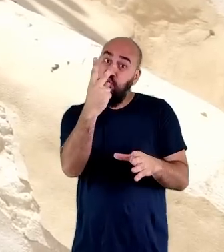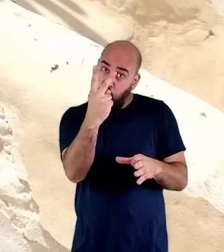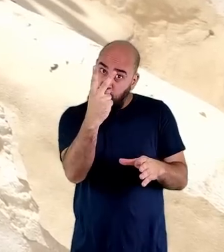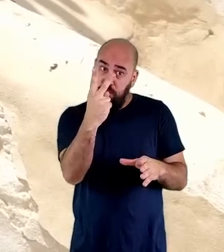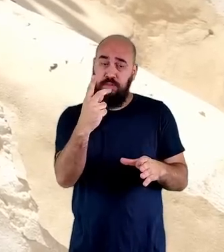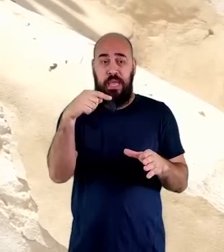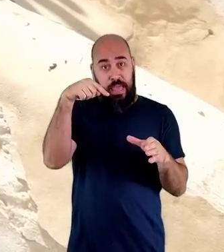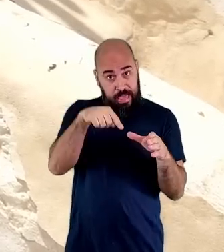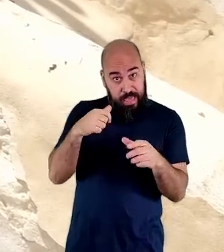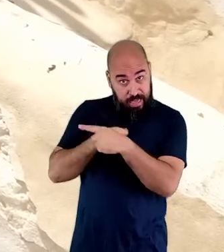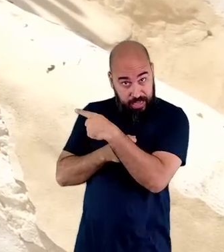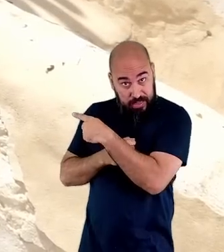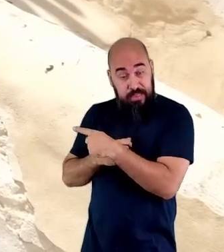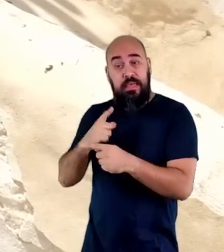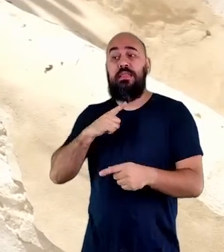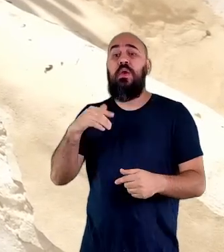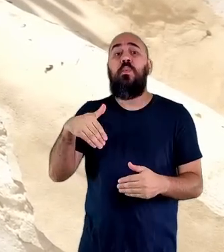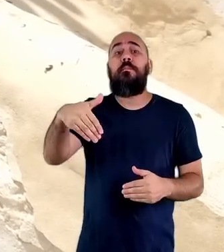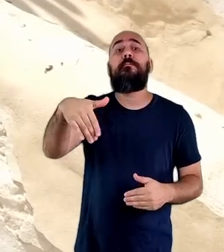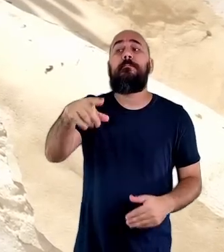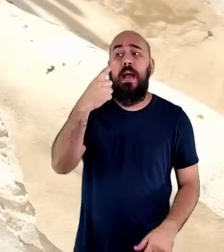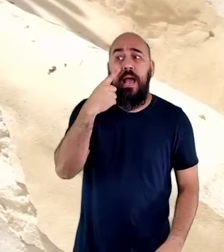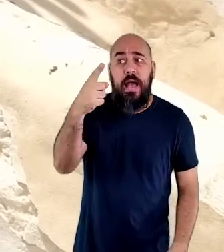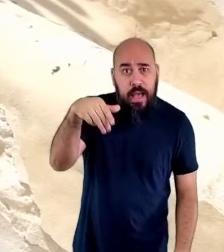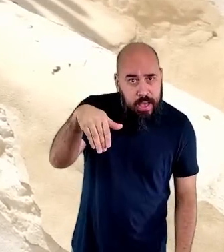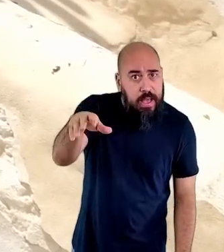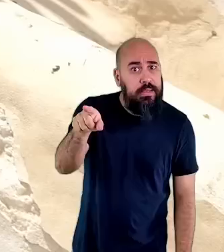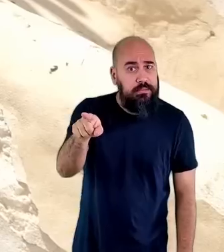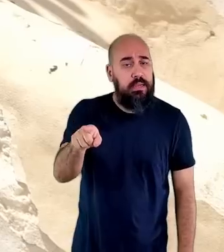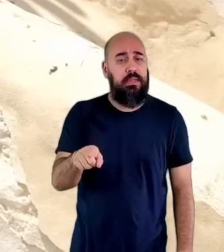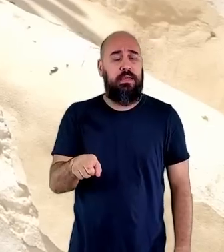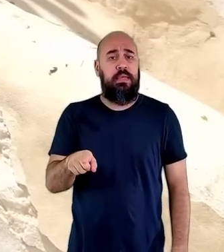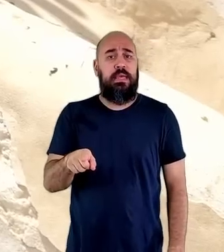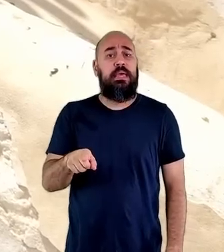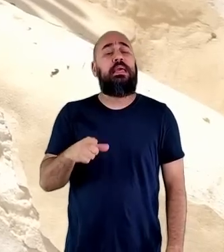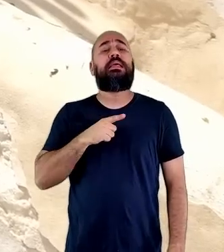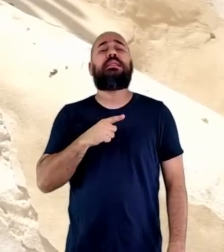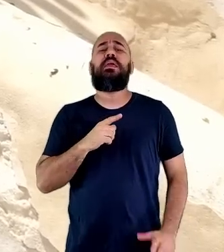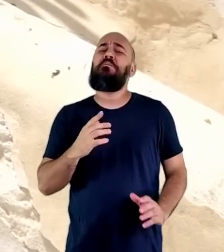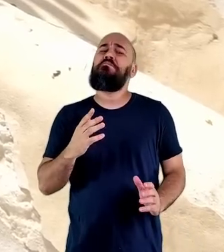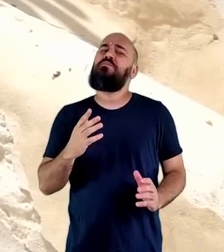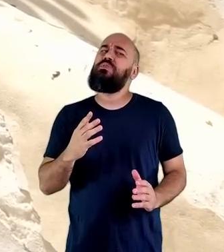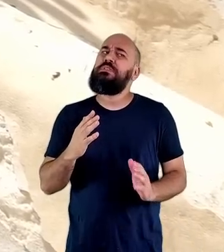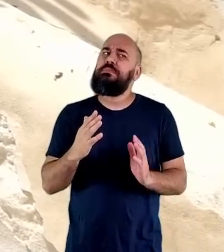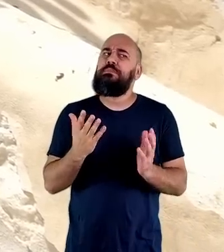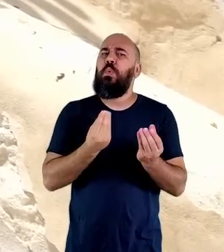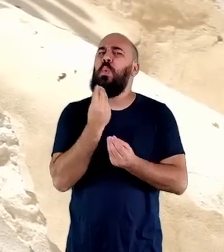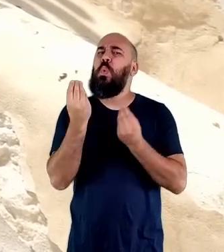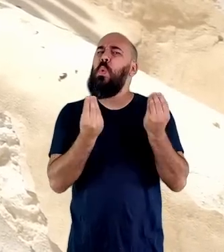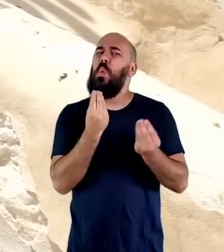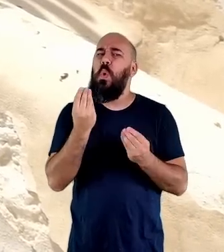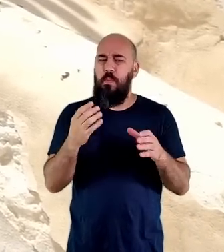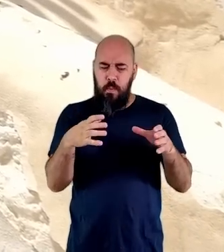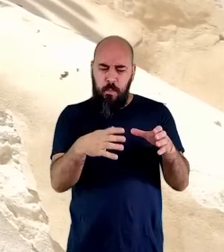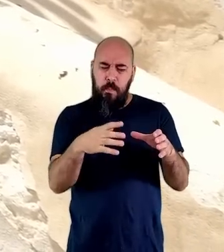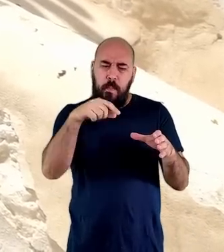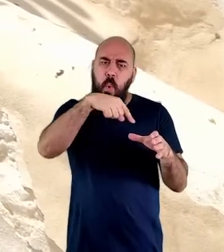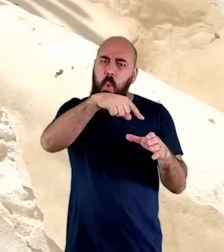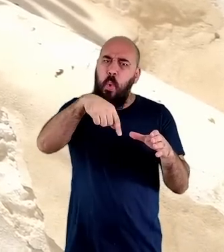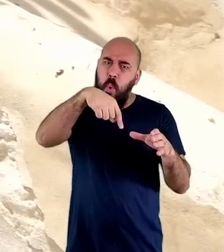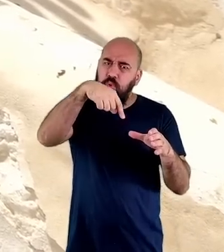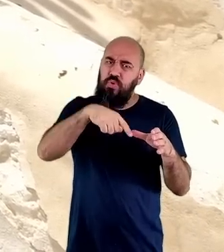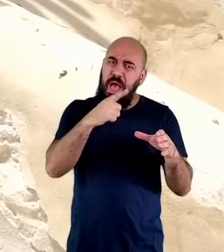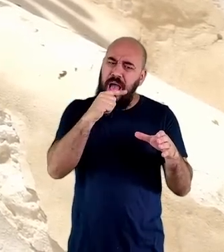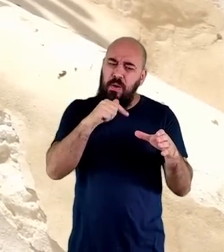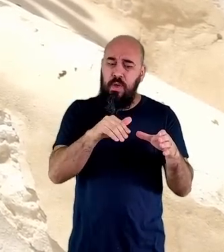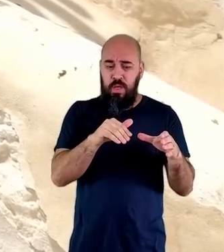cidade. Há este e um outro mais ali à frente. Um mistério arqueológico é por que eles deixariam o poço do lado de fora